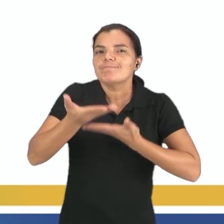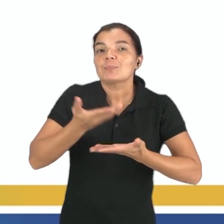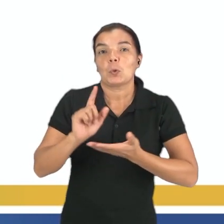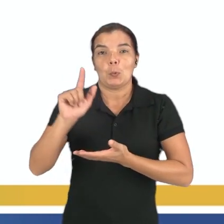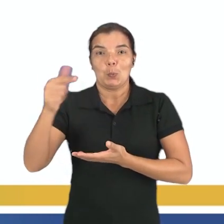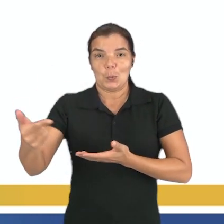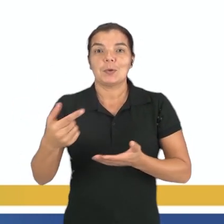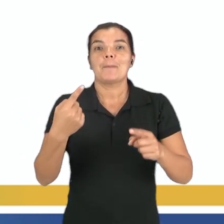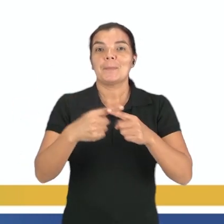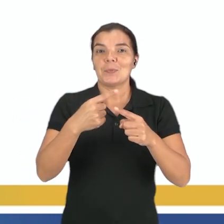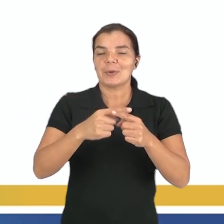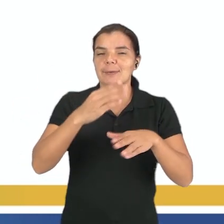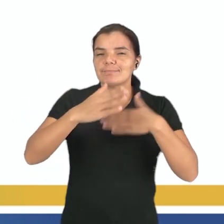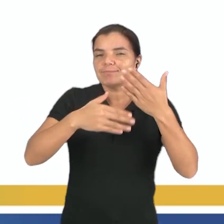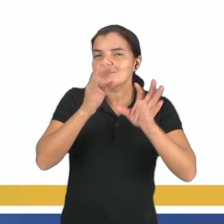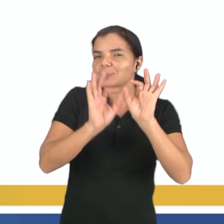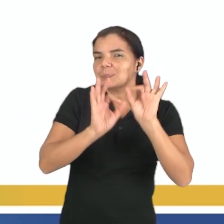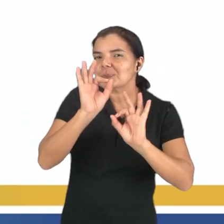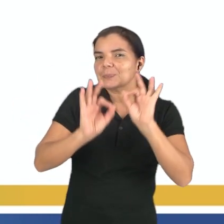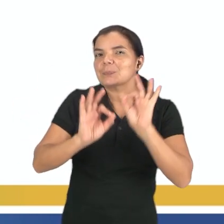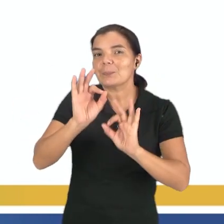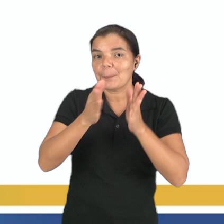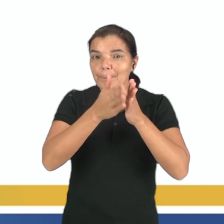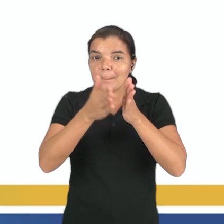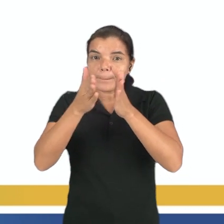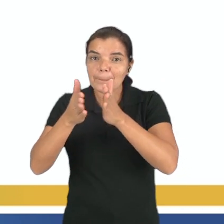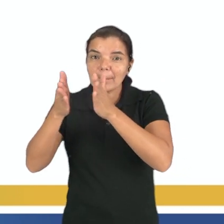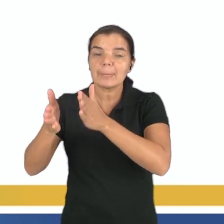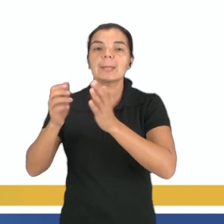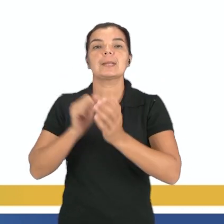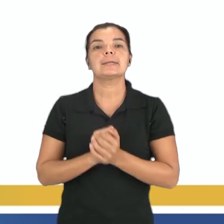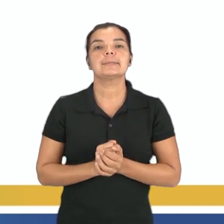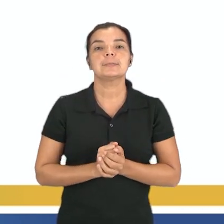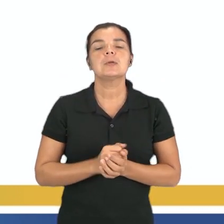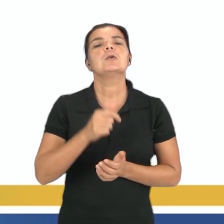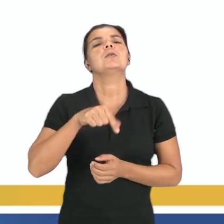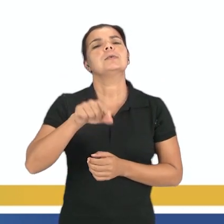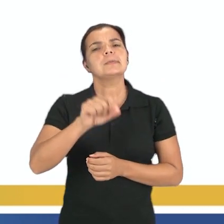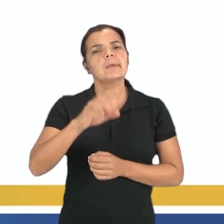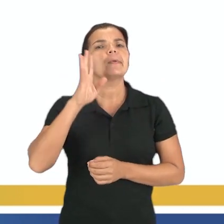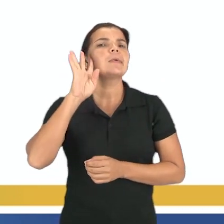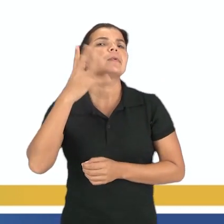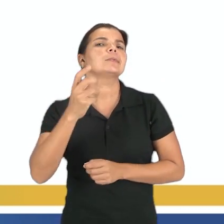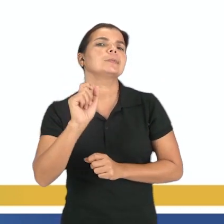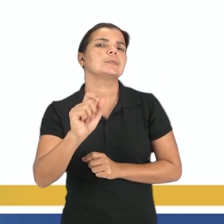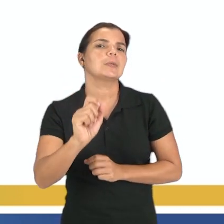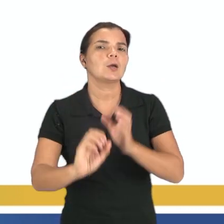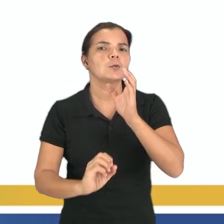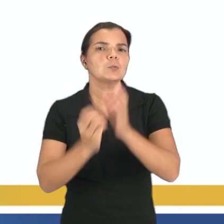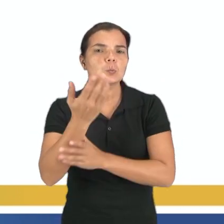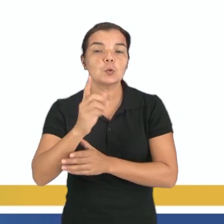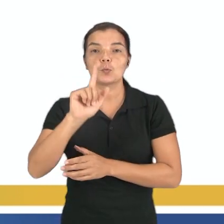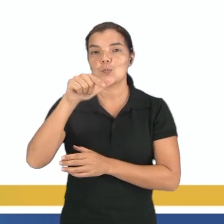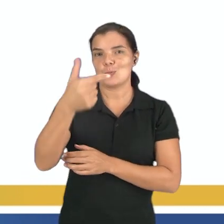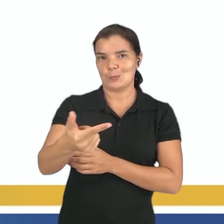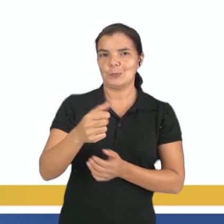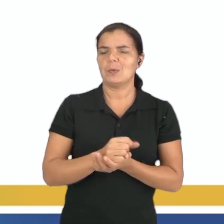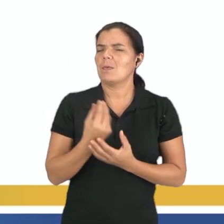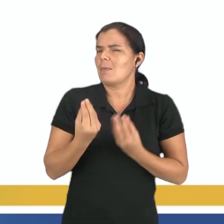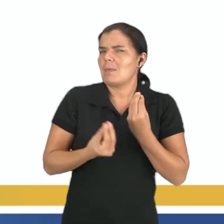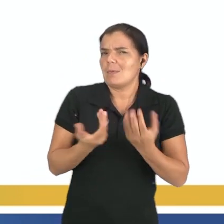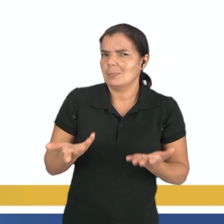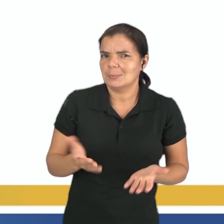o outro, porque conforme vão se organizando, conforme vão se agrupando, um vai resultar na origem do próximo. Como